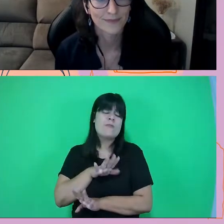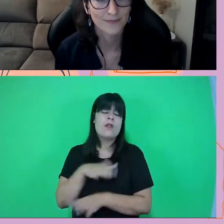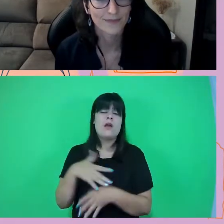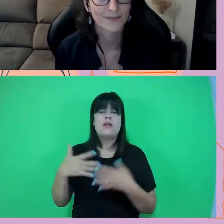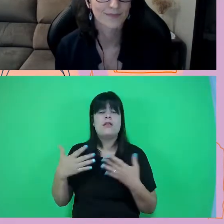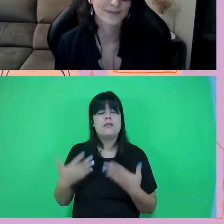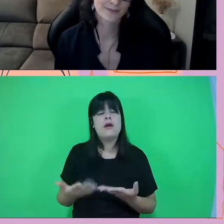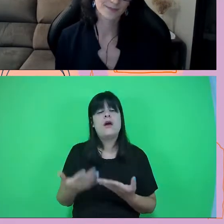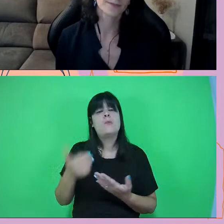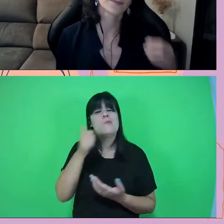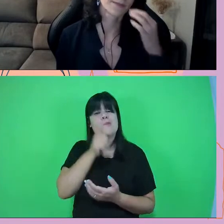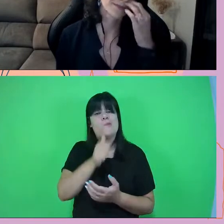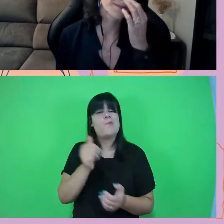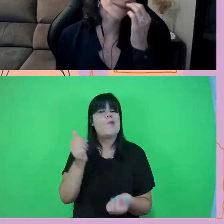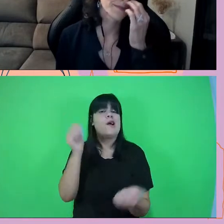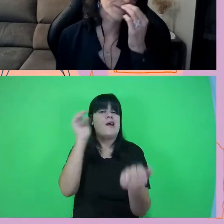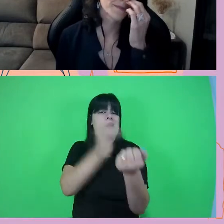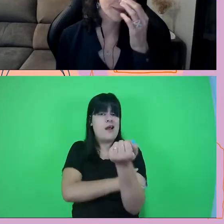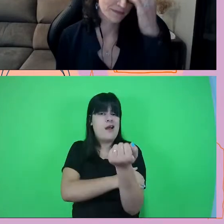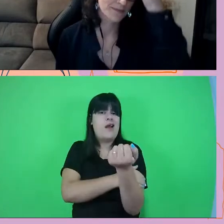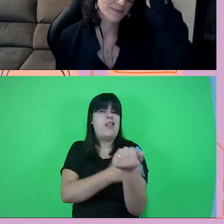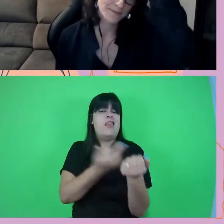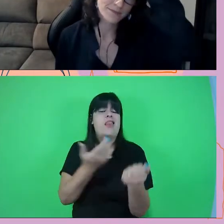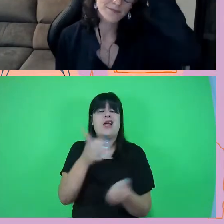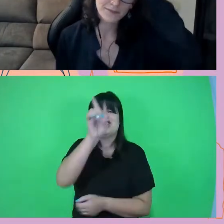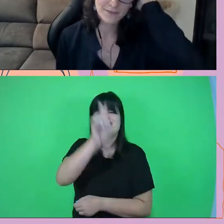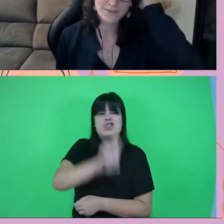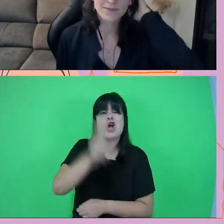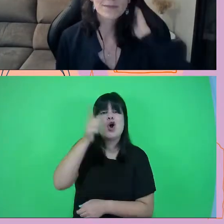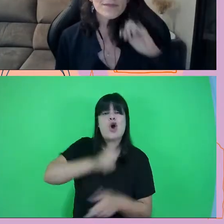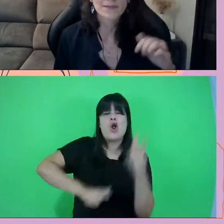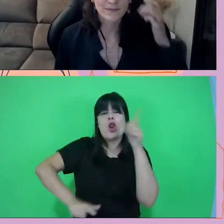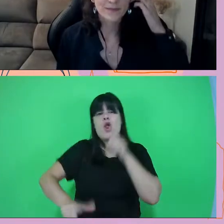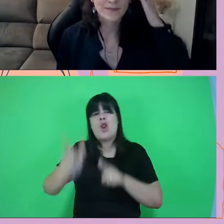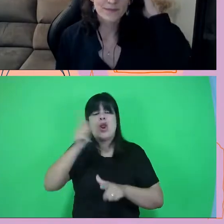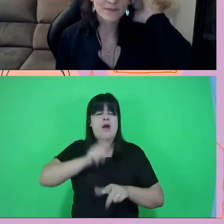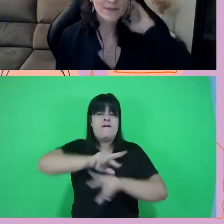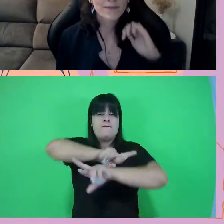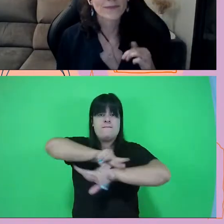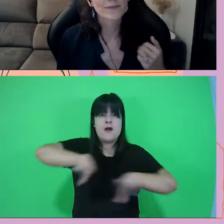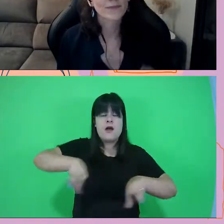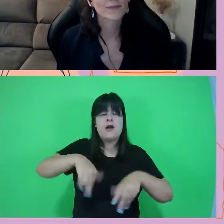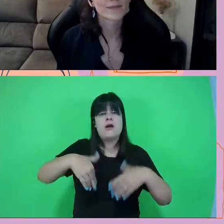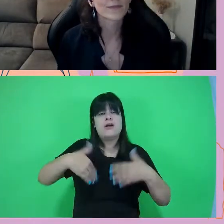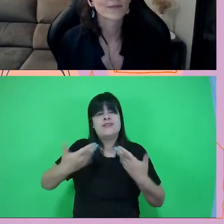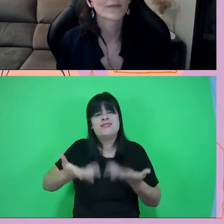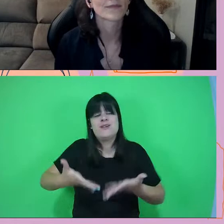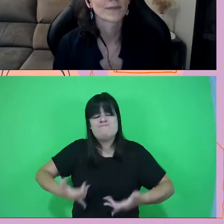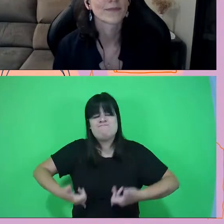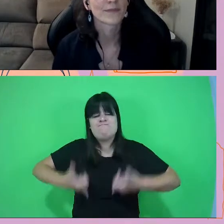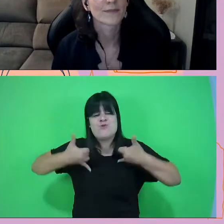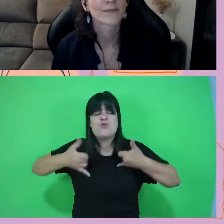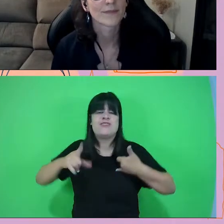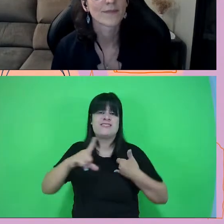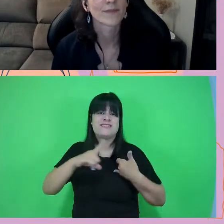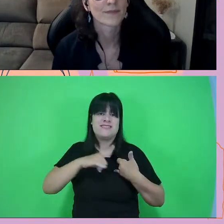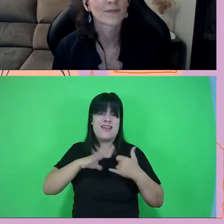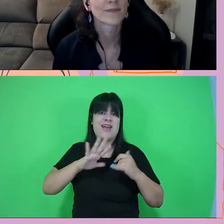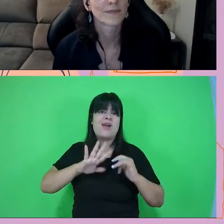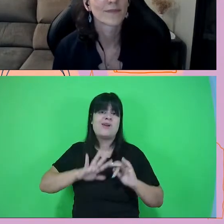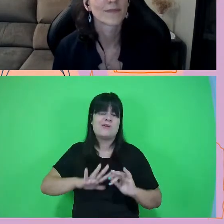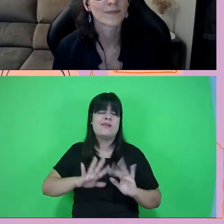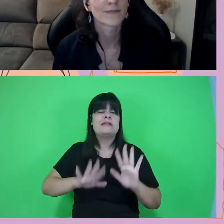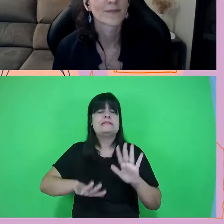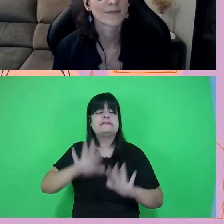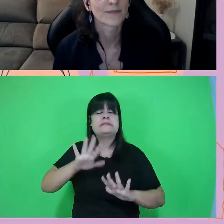as feministas conquistaram tantos direitos para a gente aí, né? E eu tenho um orgulho enorme de poder, né, muitas vezes,